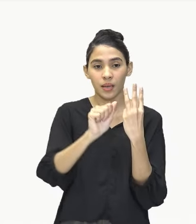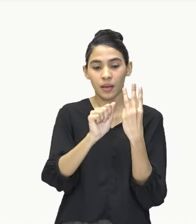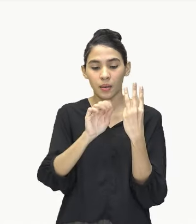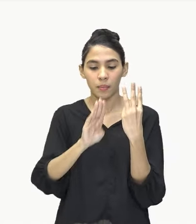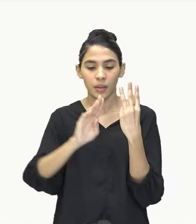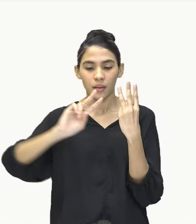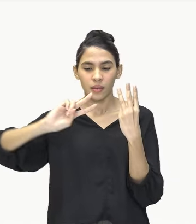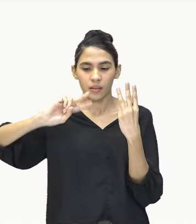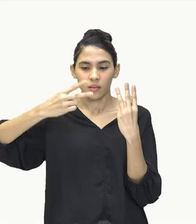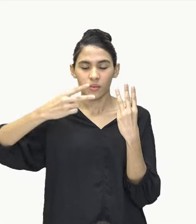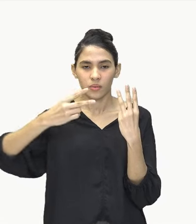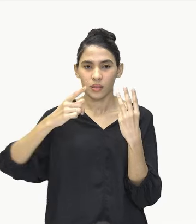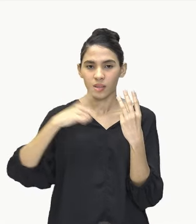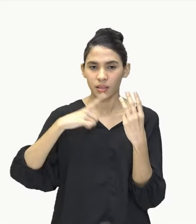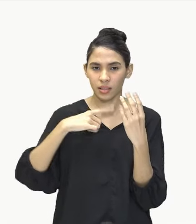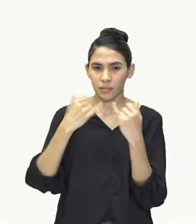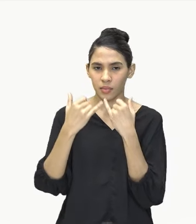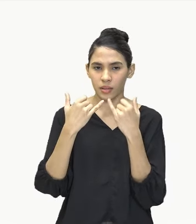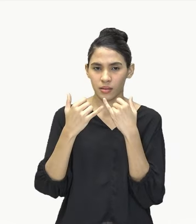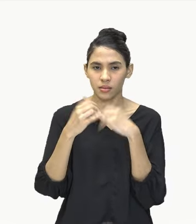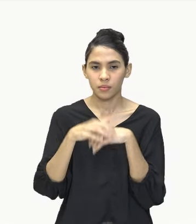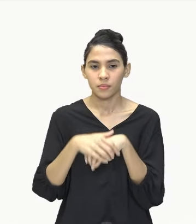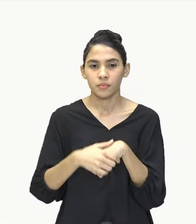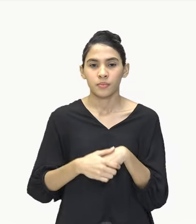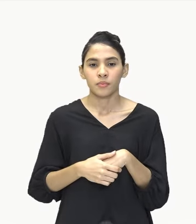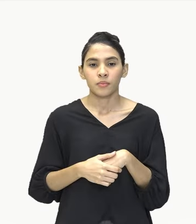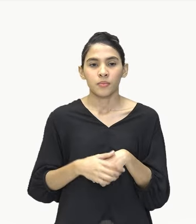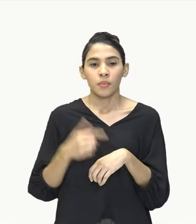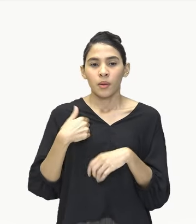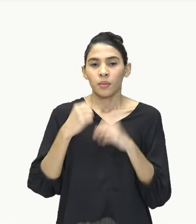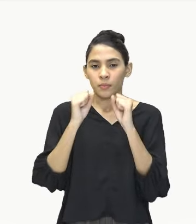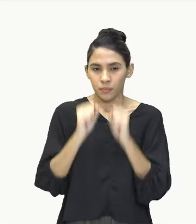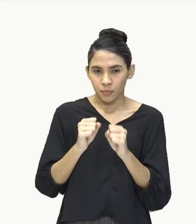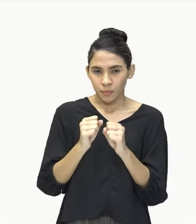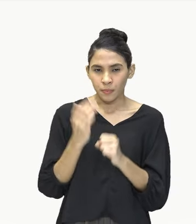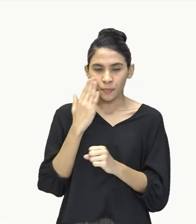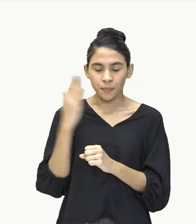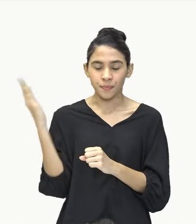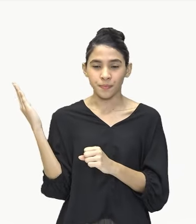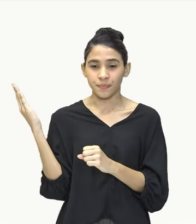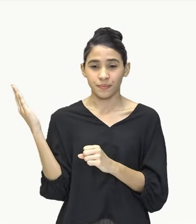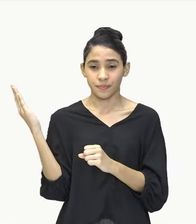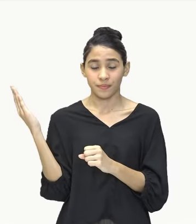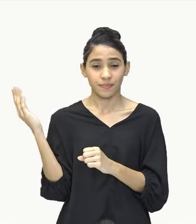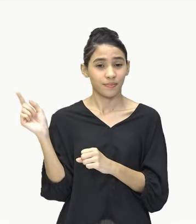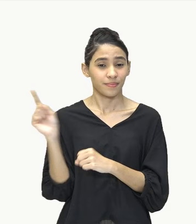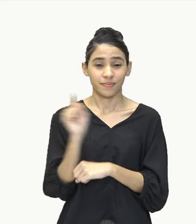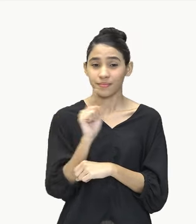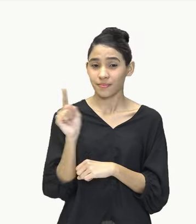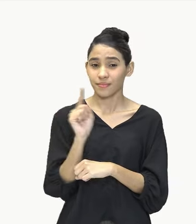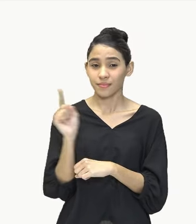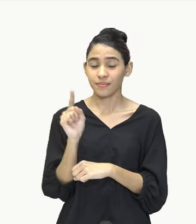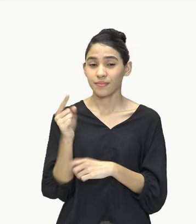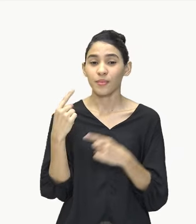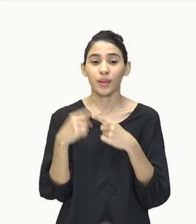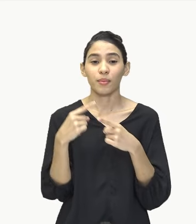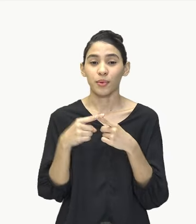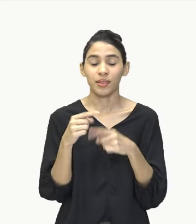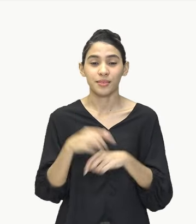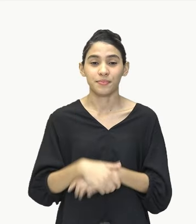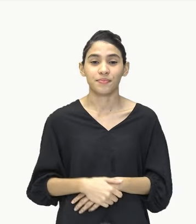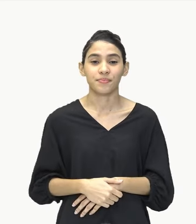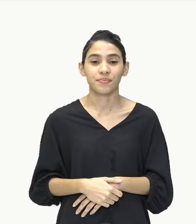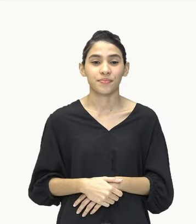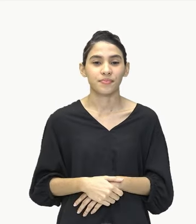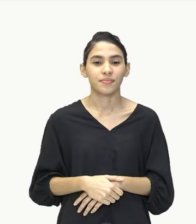que ele tem semelhante por aqui? Eu posso dizer que é este? Não. Por que que não é este, apesar de ter o